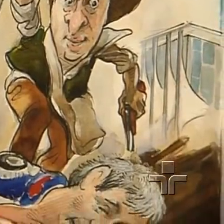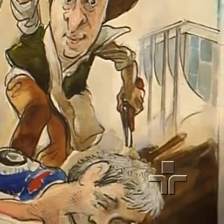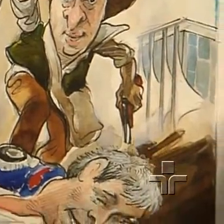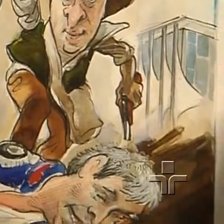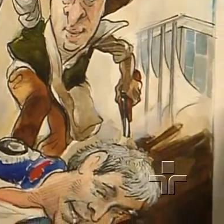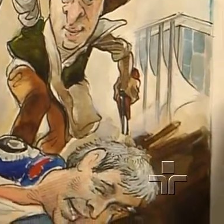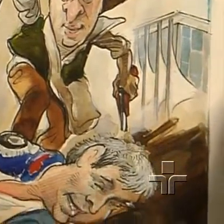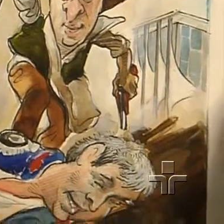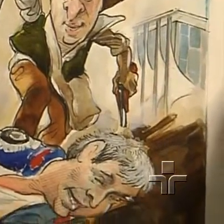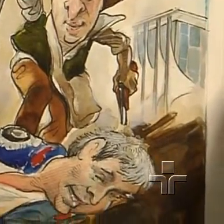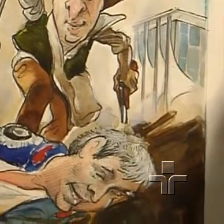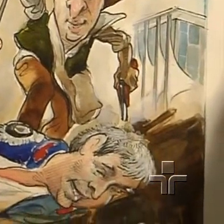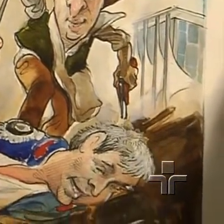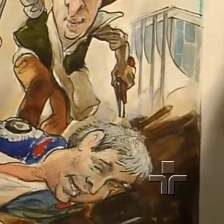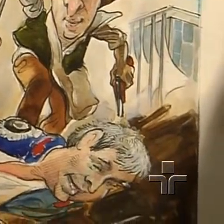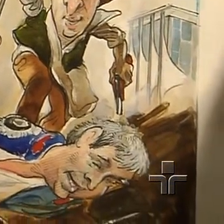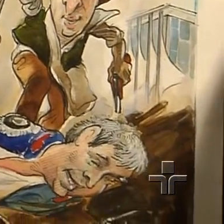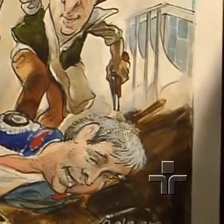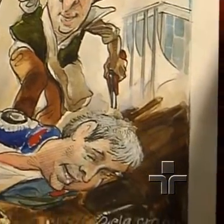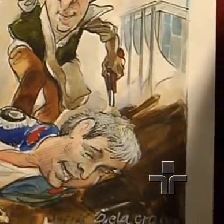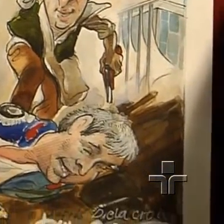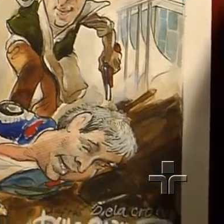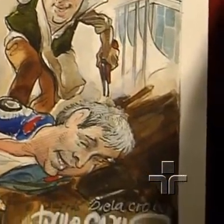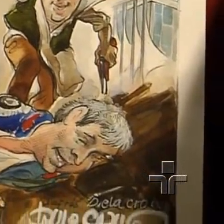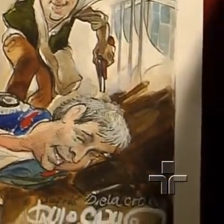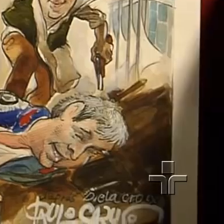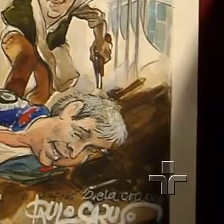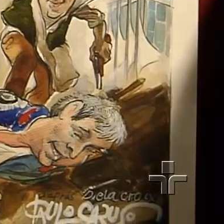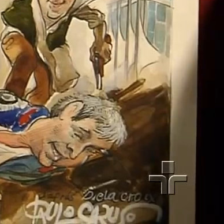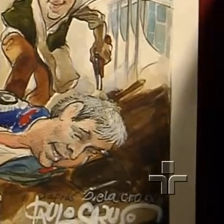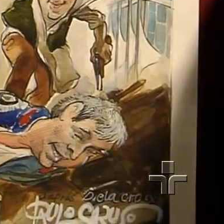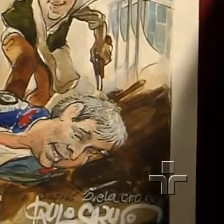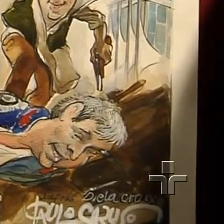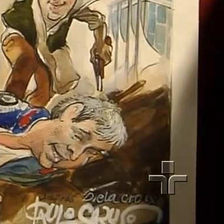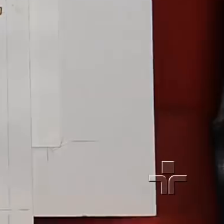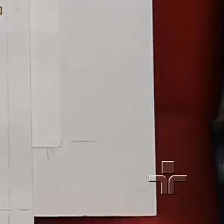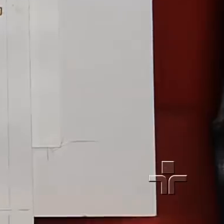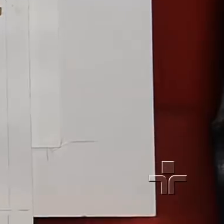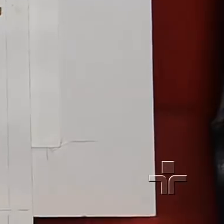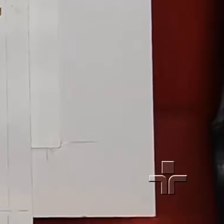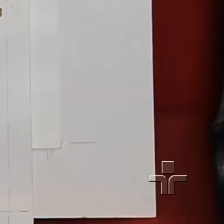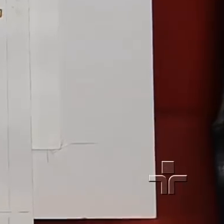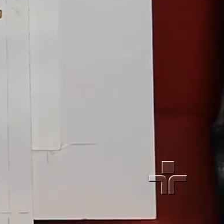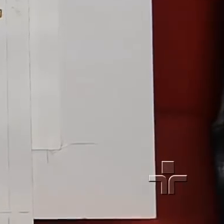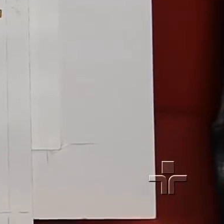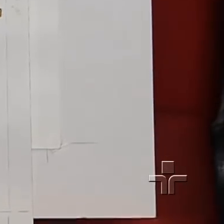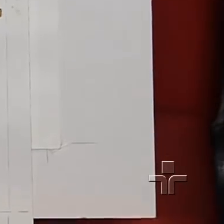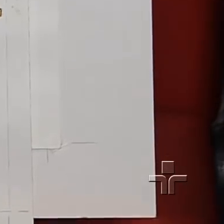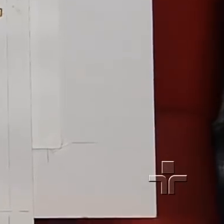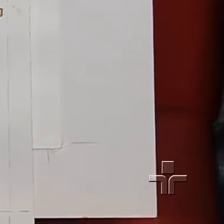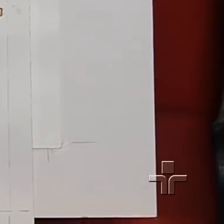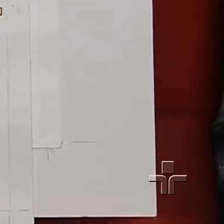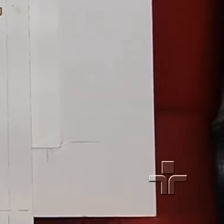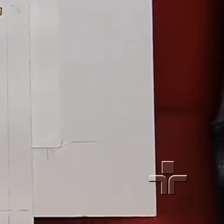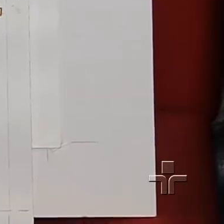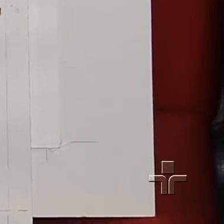políticos. Você, inscreva-se no nosso canal do YouTube para ser notificado sobre tudo o que acontece no jornalismo da cultura.